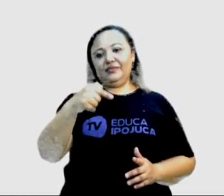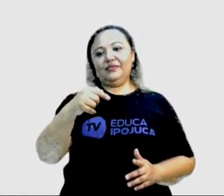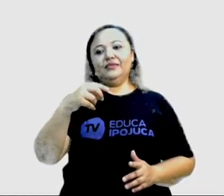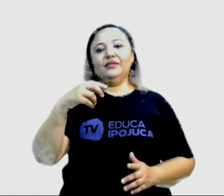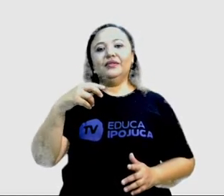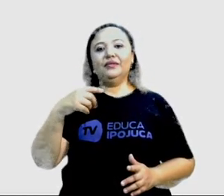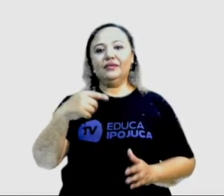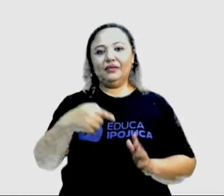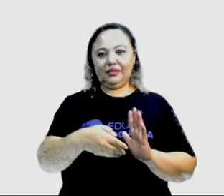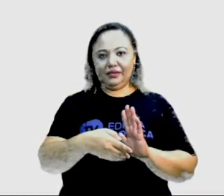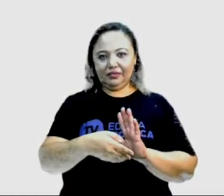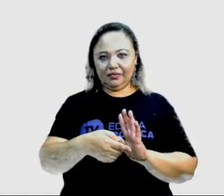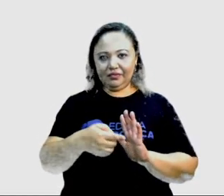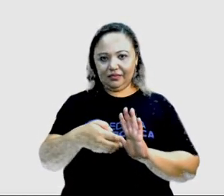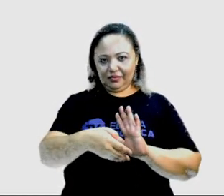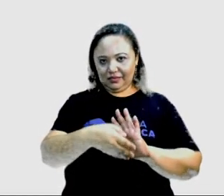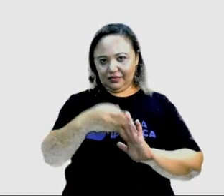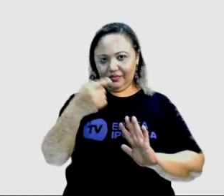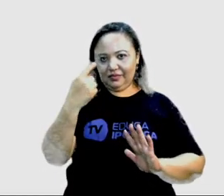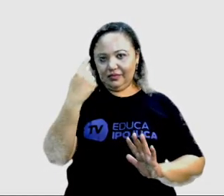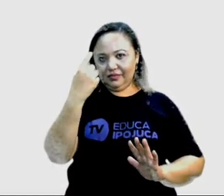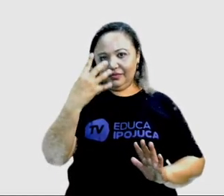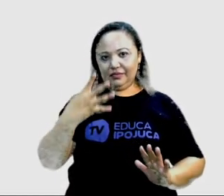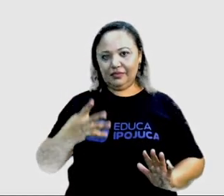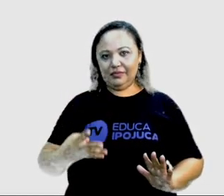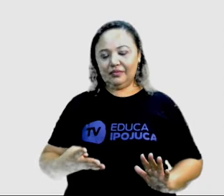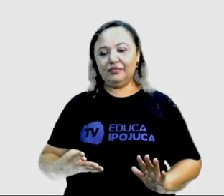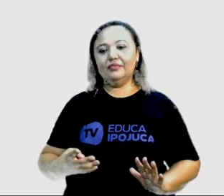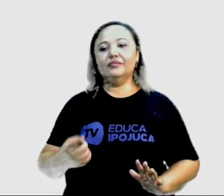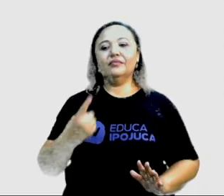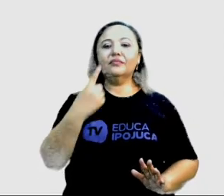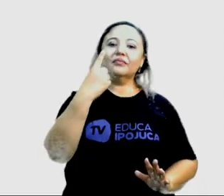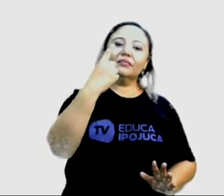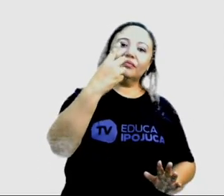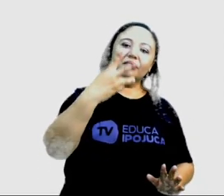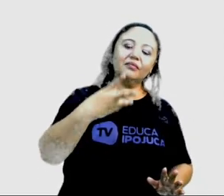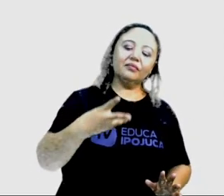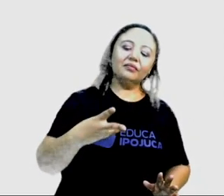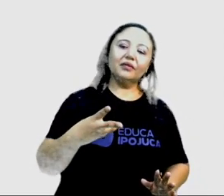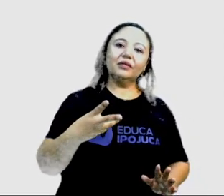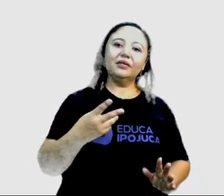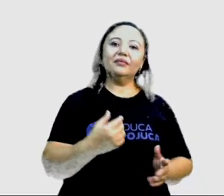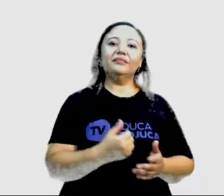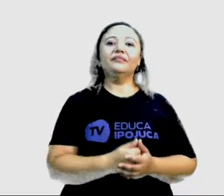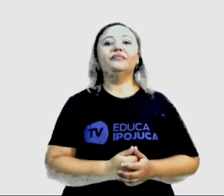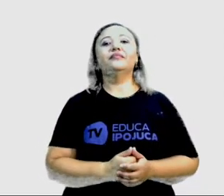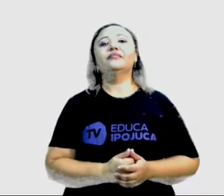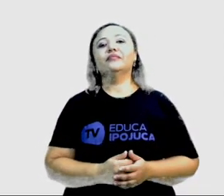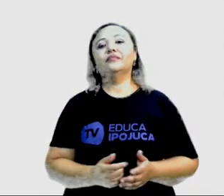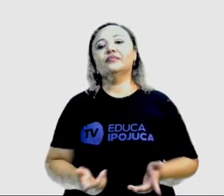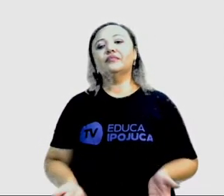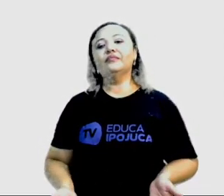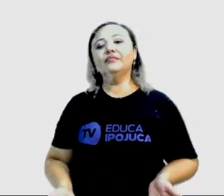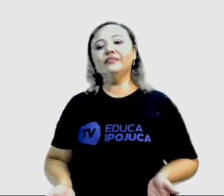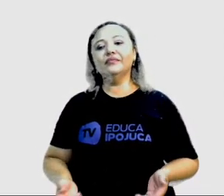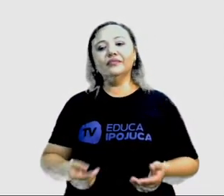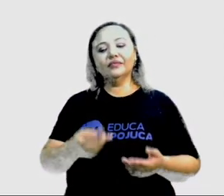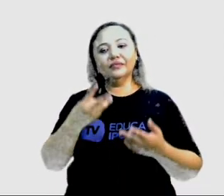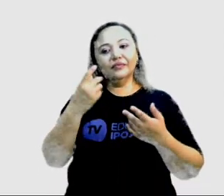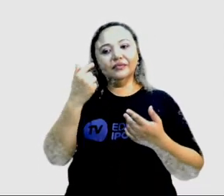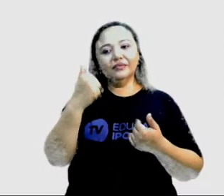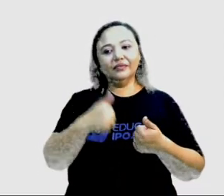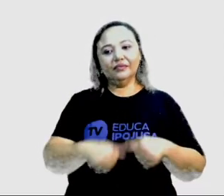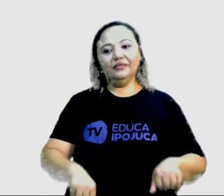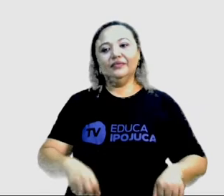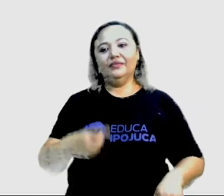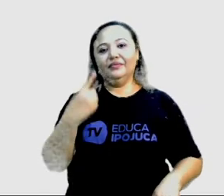lápis. Eu tinha 27, né, dei 14 para a tia Raquel, fiquei apenas